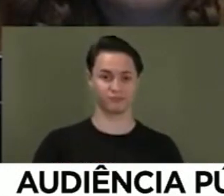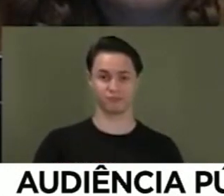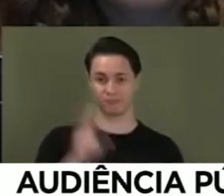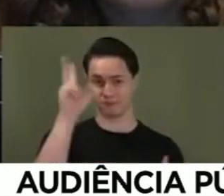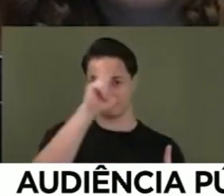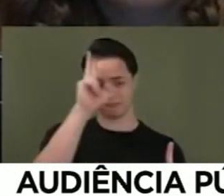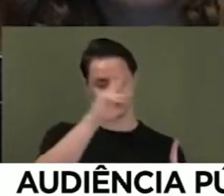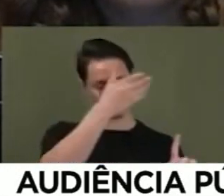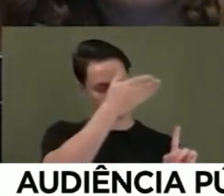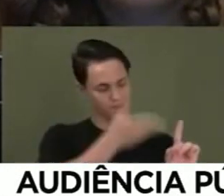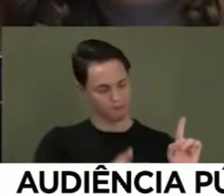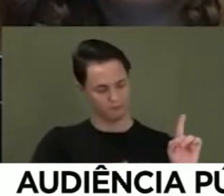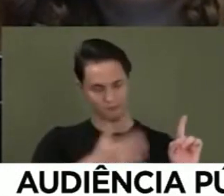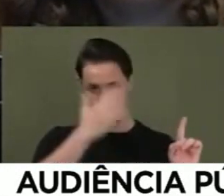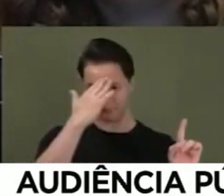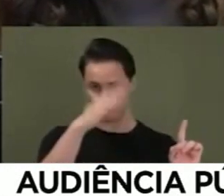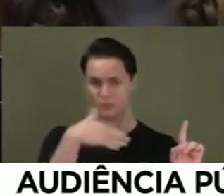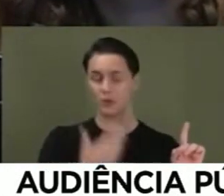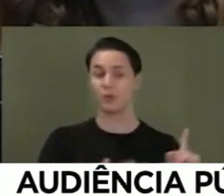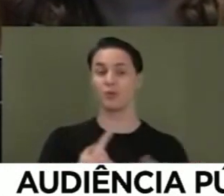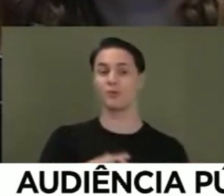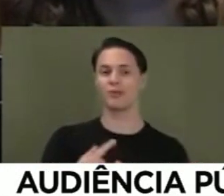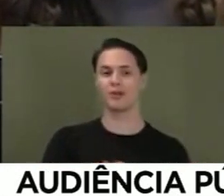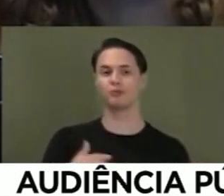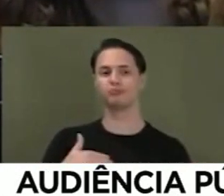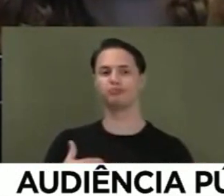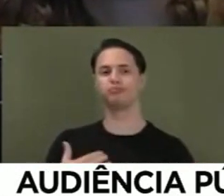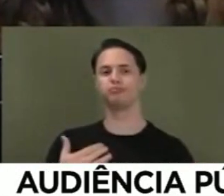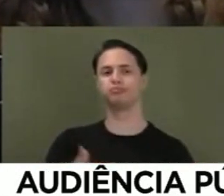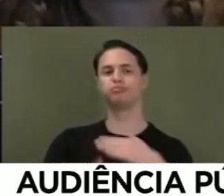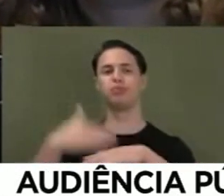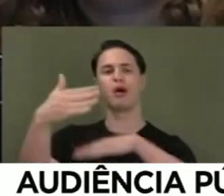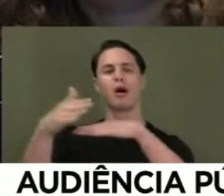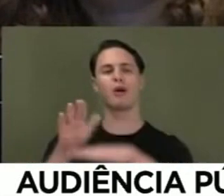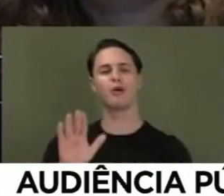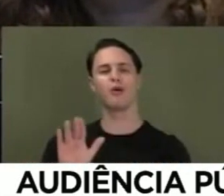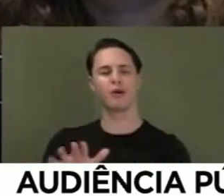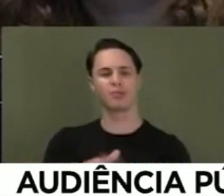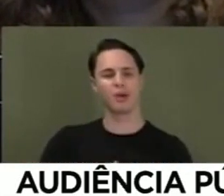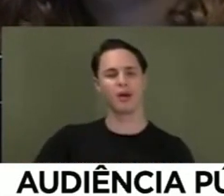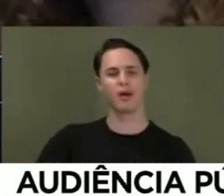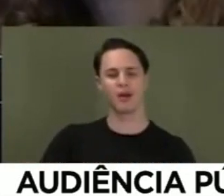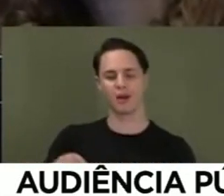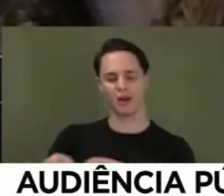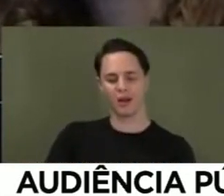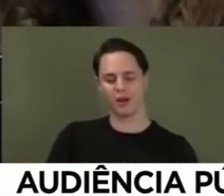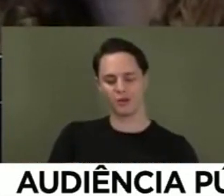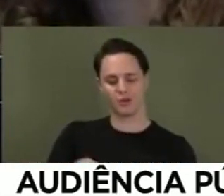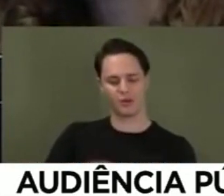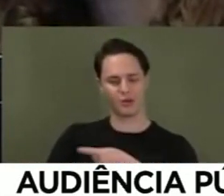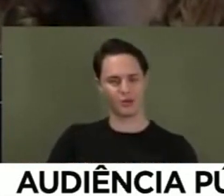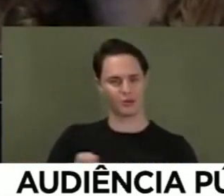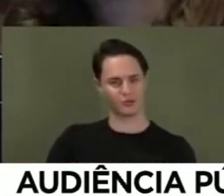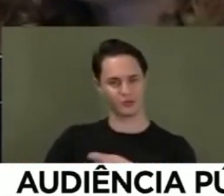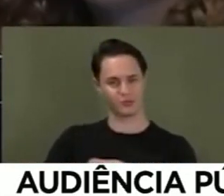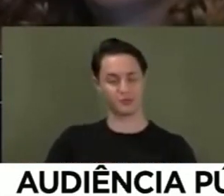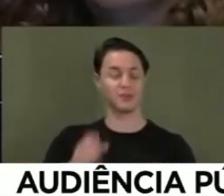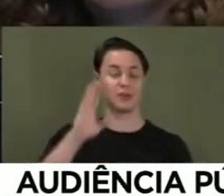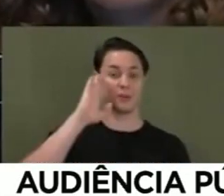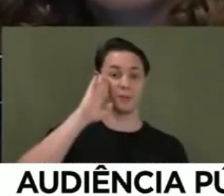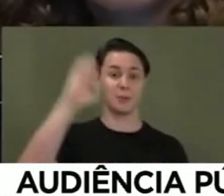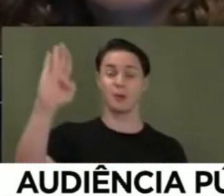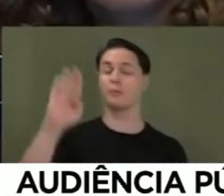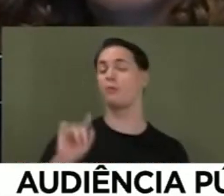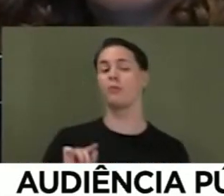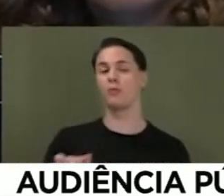lembrado e reverenciado pelo desenvolvimento de nossa maior riqueza, que é o agronegócio, e, sobretudo, por ter colocado o